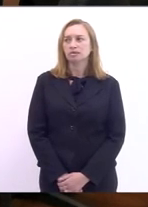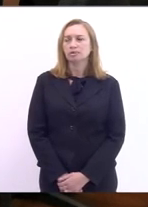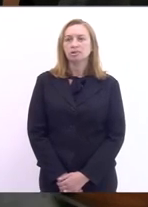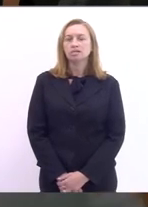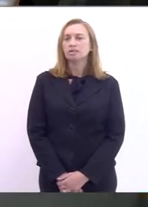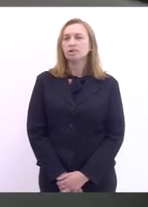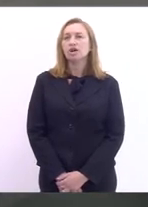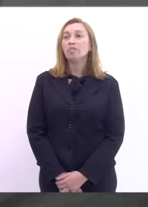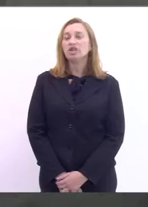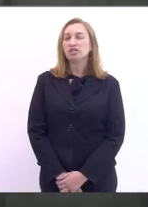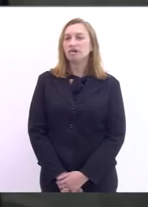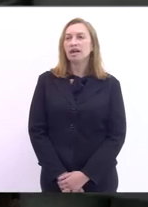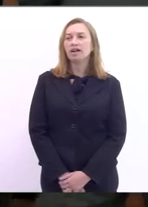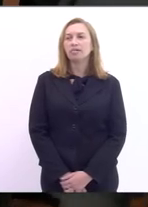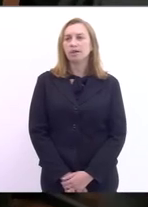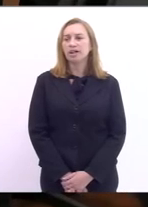pelo...